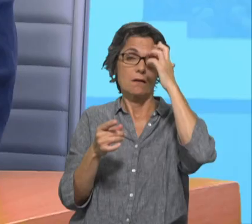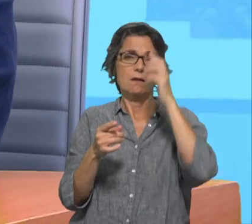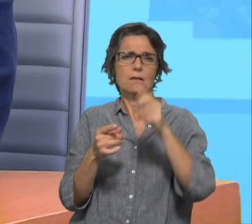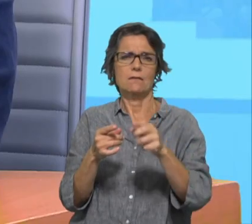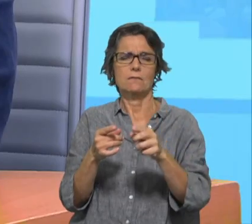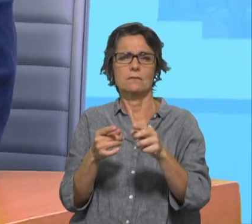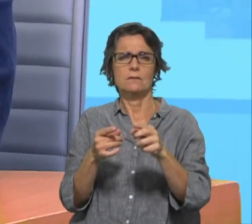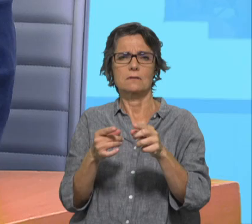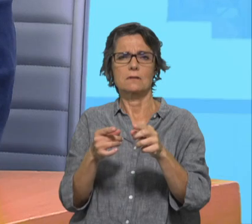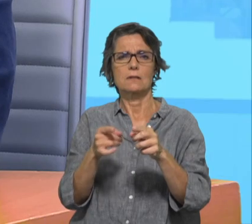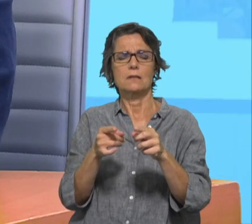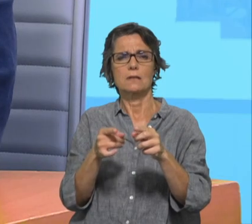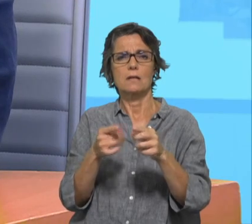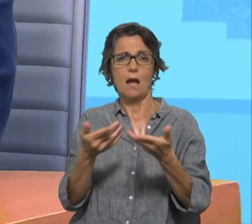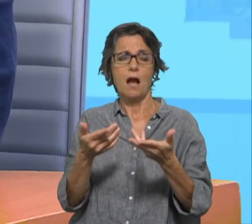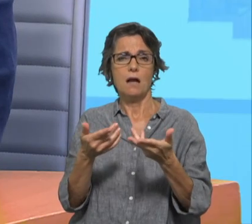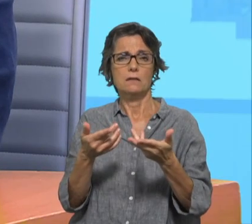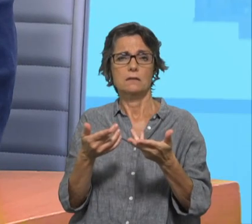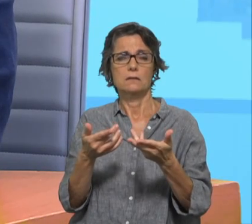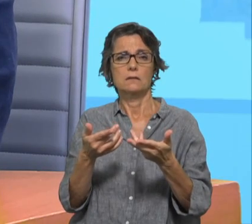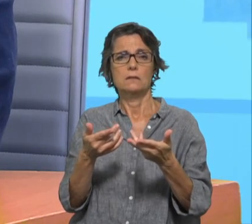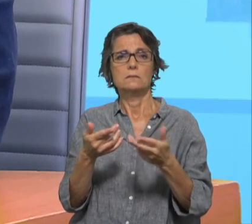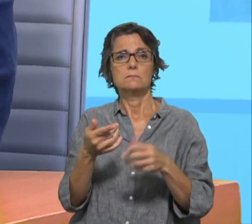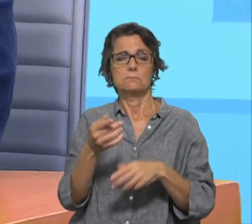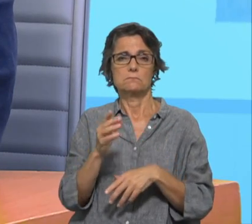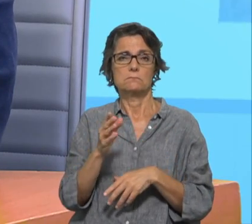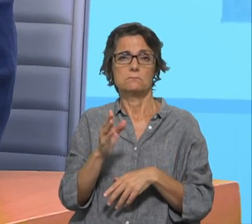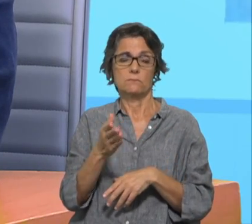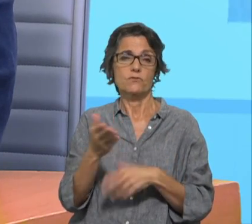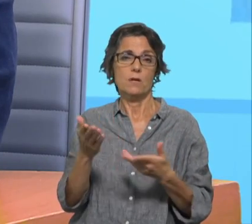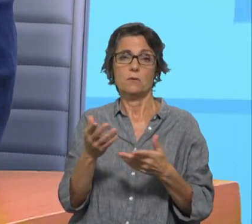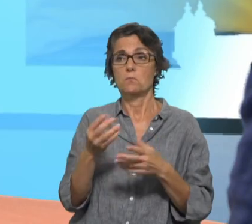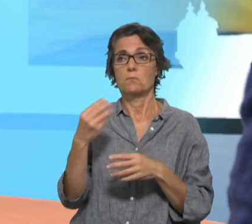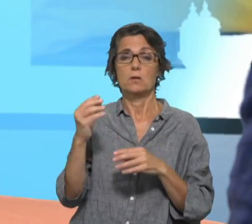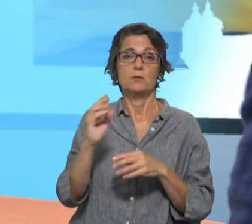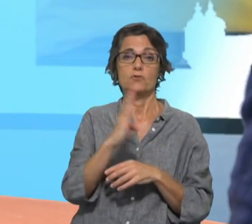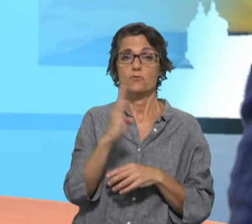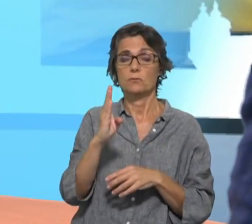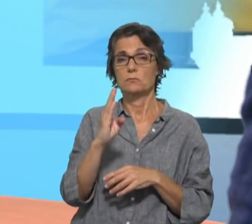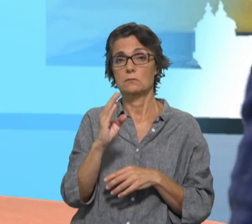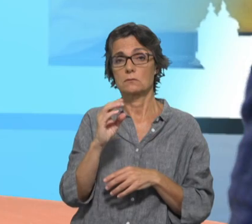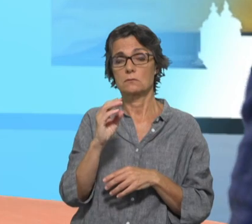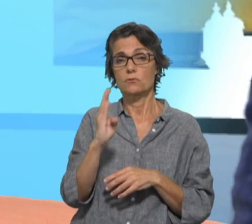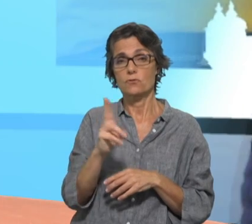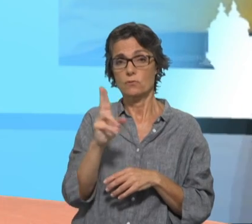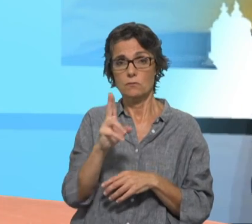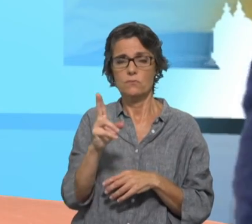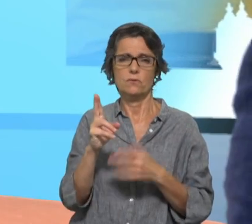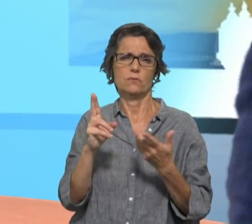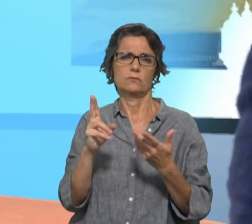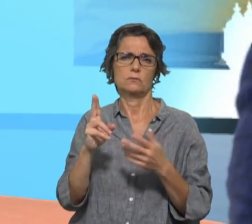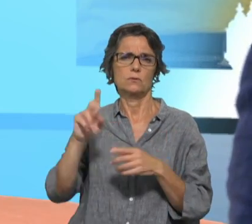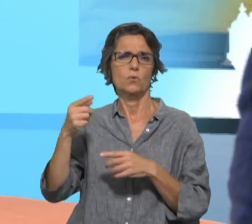encontros internacionais, sem dúvida, como a Jornada Mundial da Juventude, das Famílias, etc., mas uma jornada de estudo é capaz de ser dos